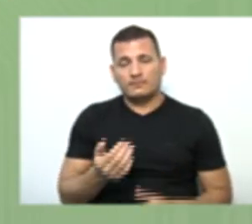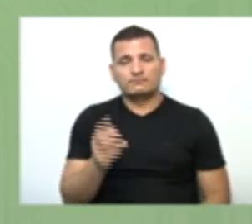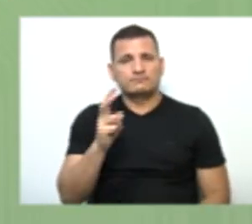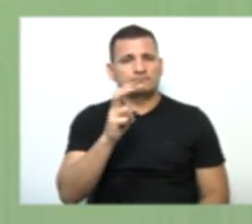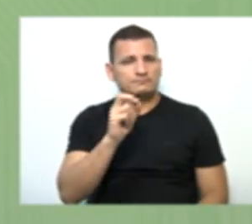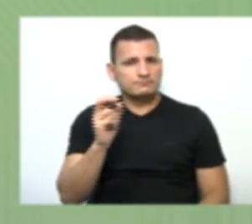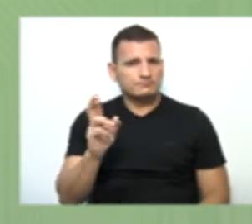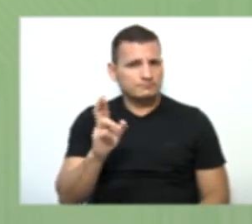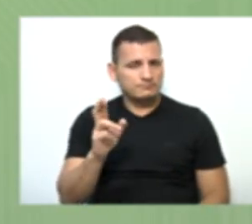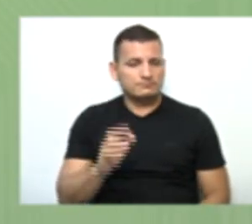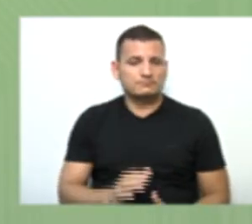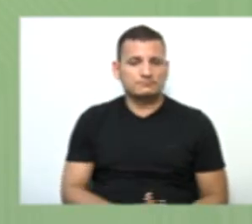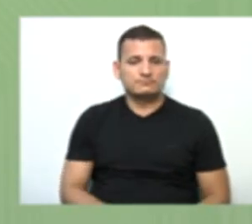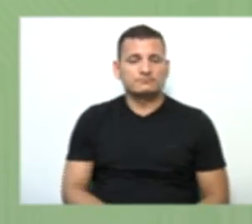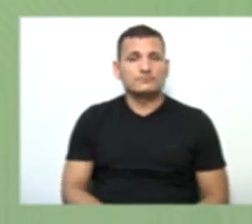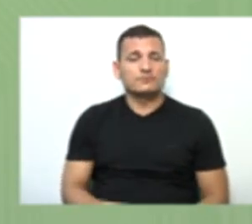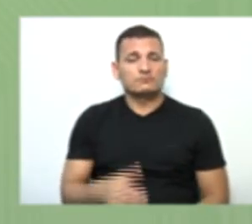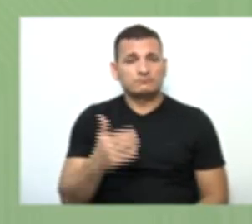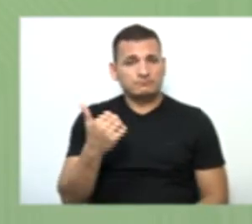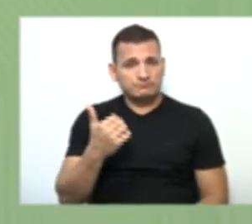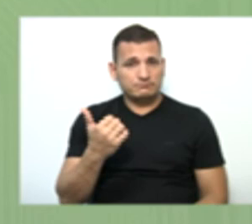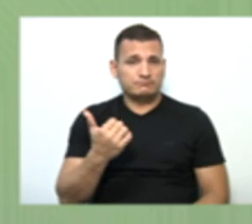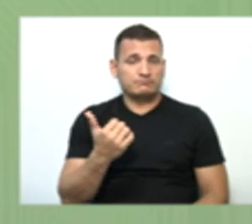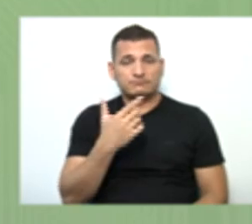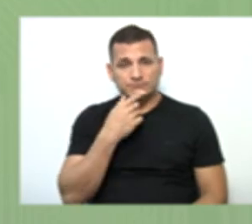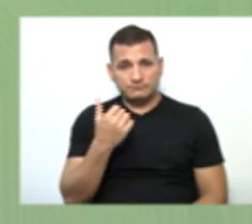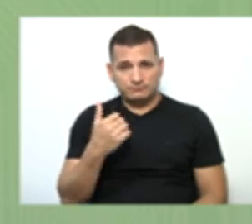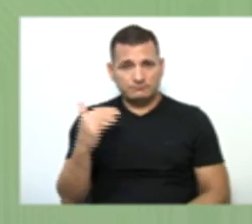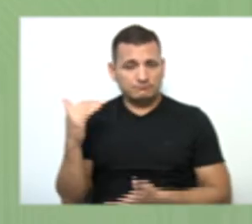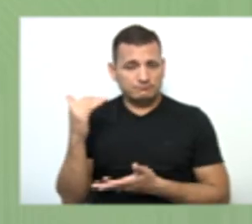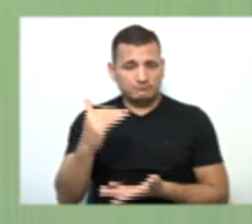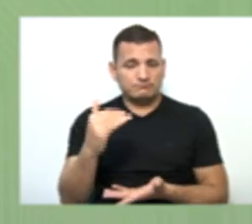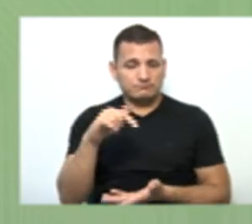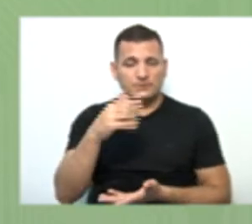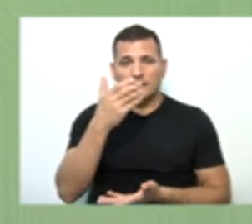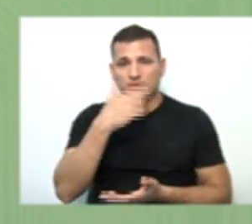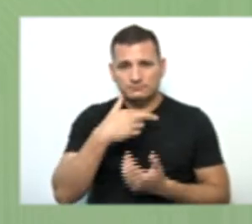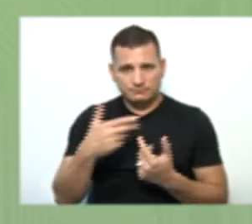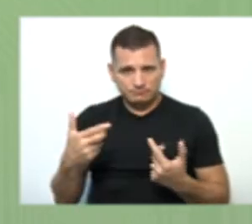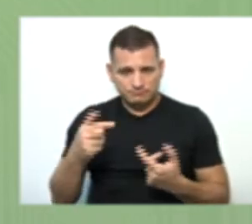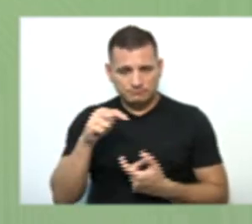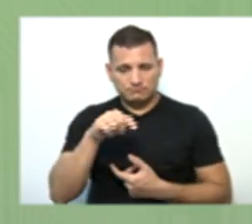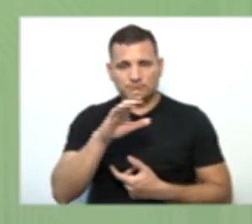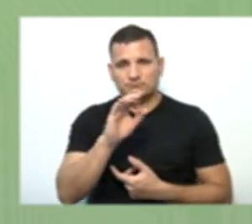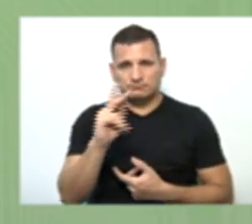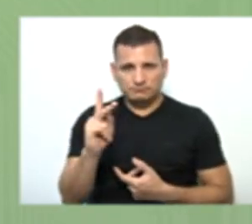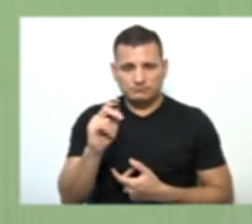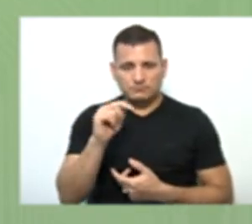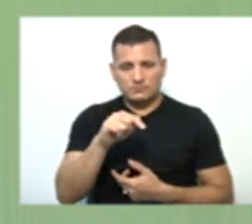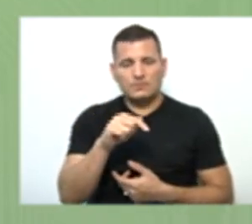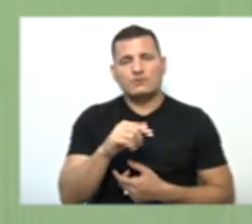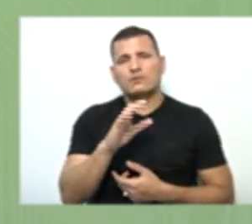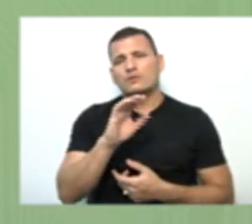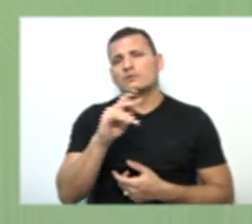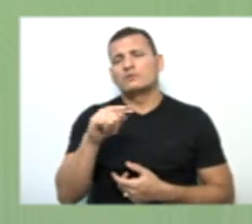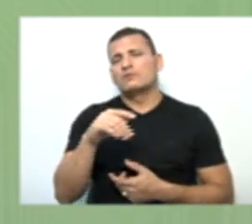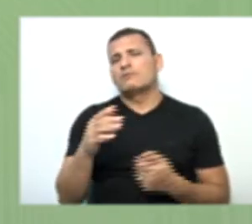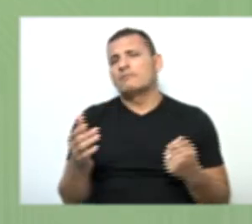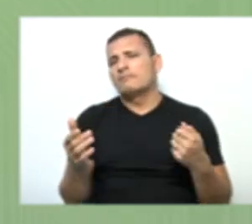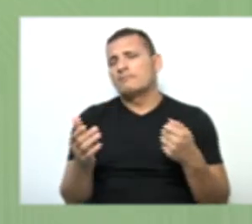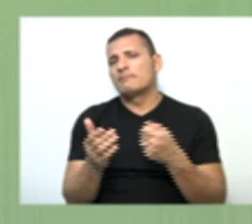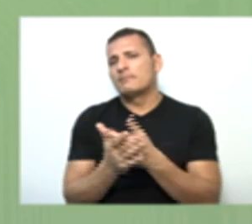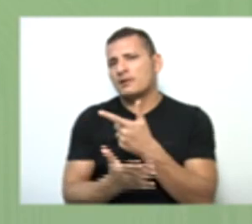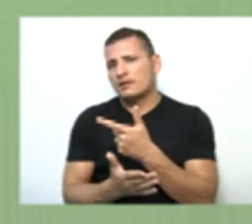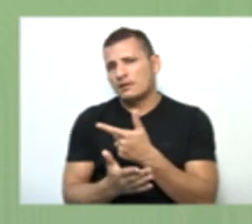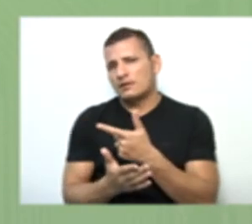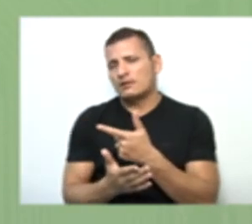Bom, ele entregou essas frutas, a cooperativa pagou essas frutas à vista, saindo o